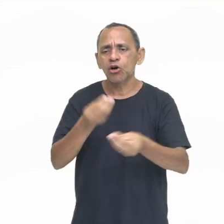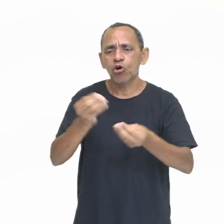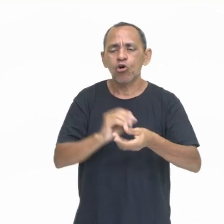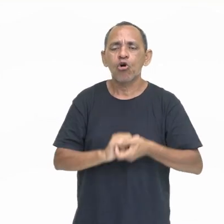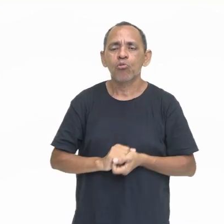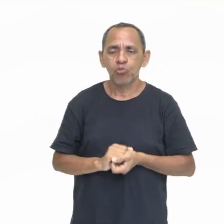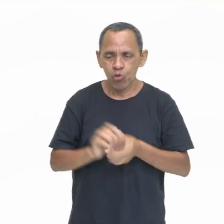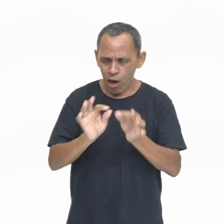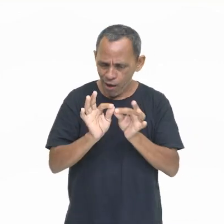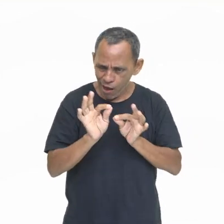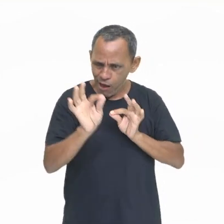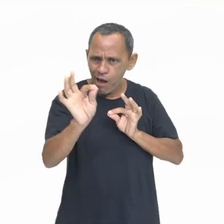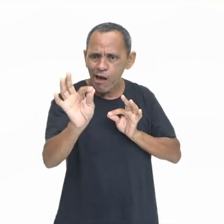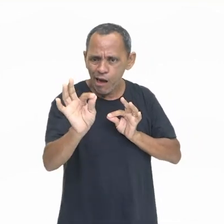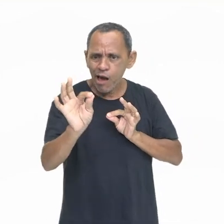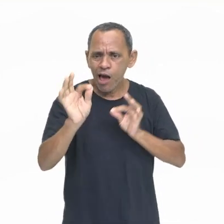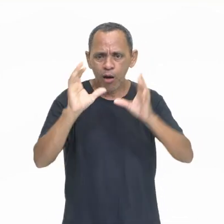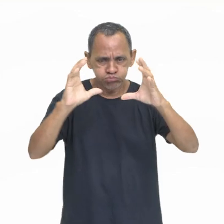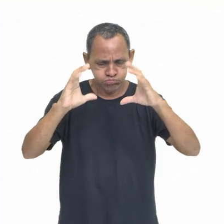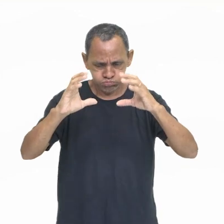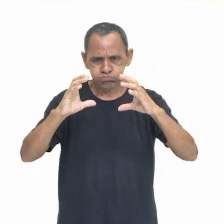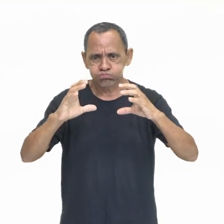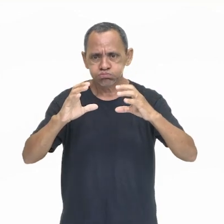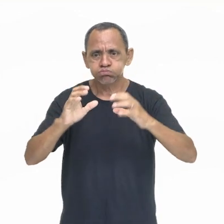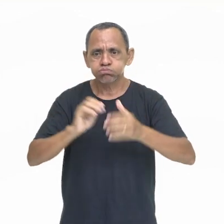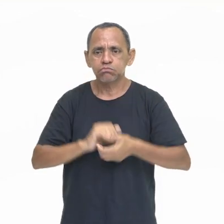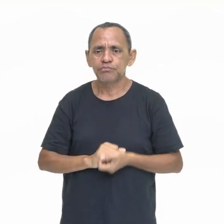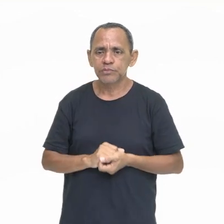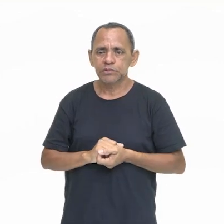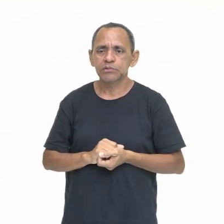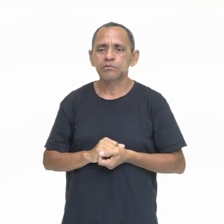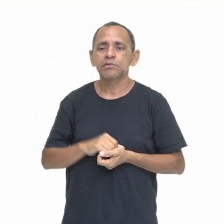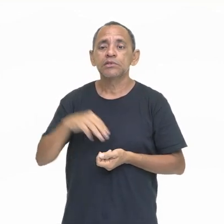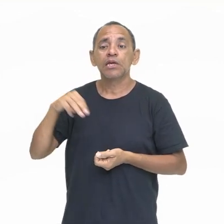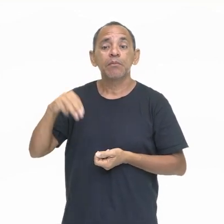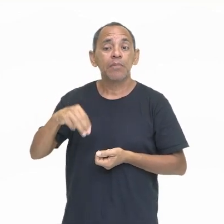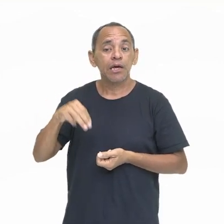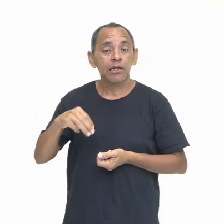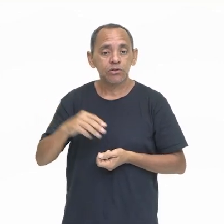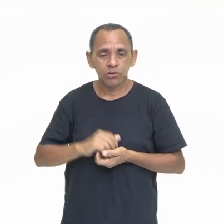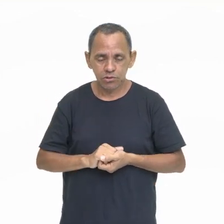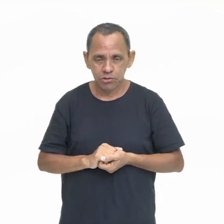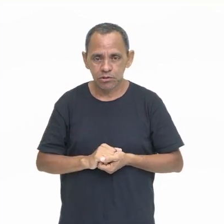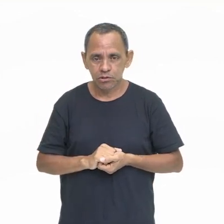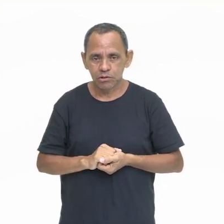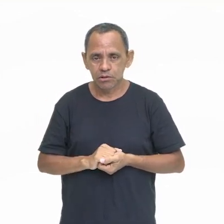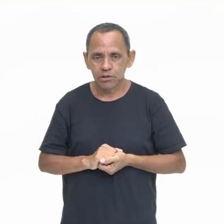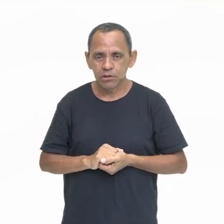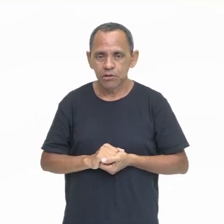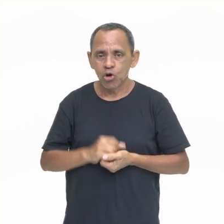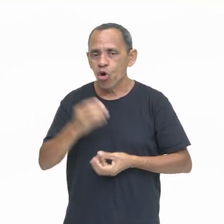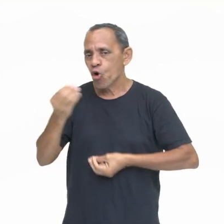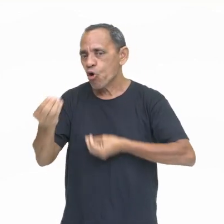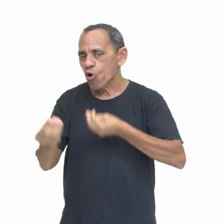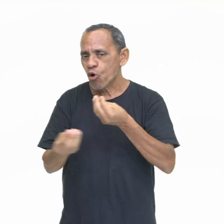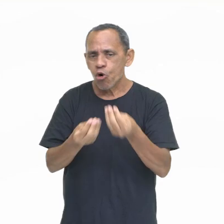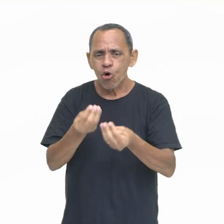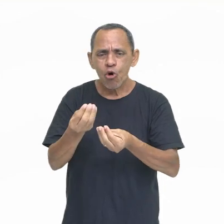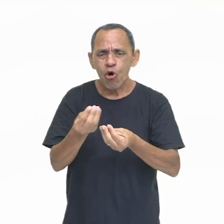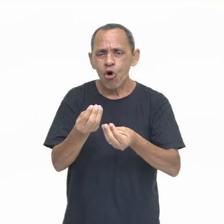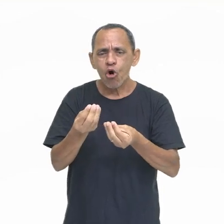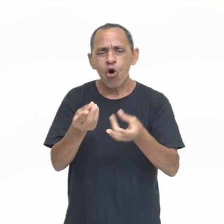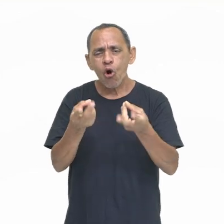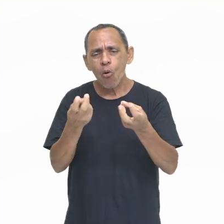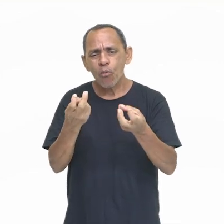a altura da bola em metros e x a distância horizontal em metros, a partir do ponto de lançamento.